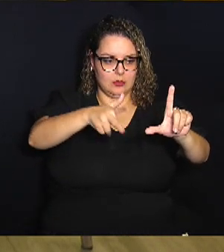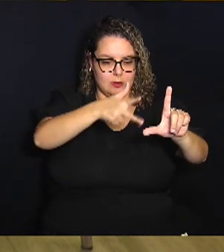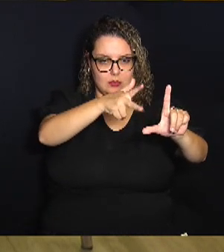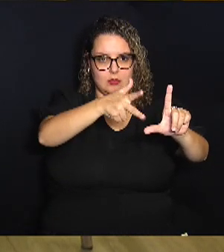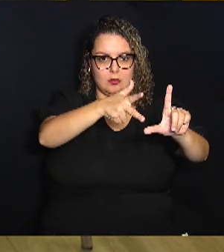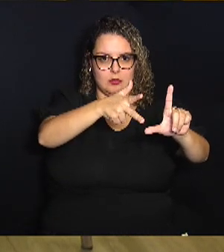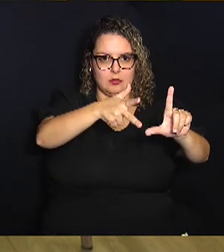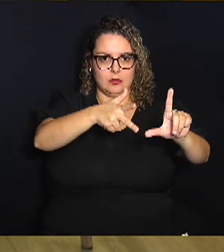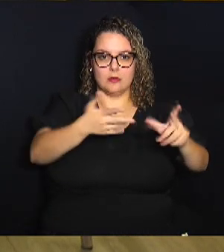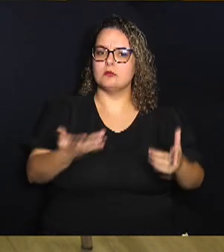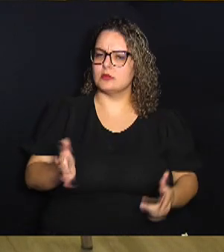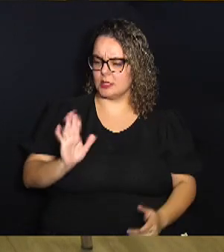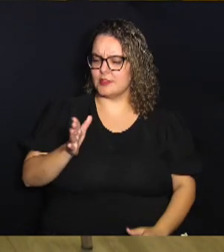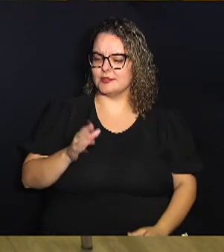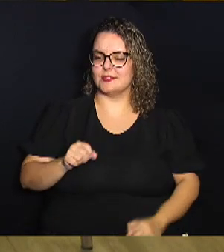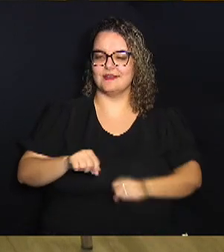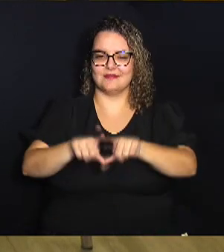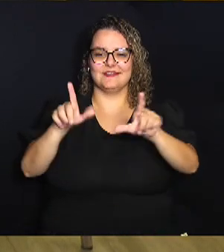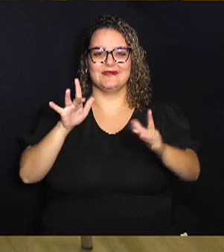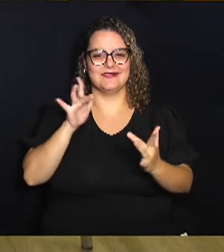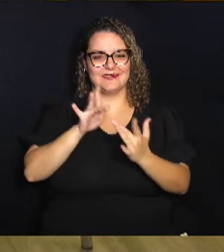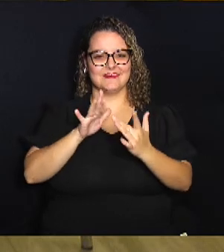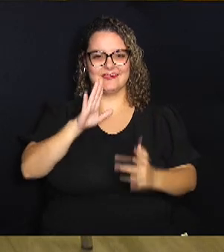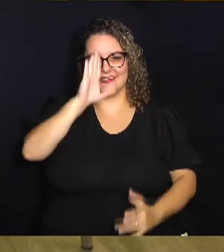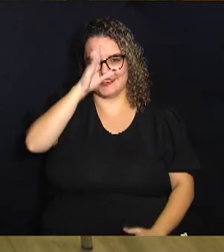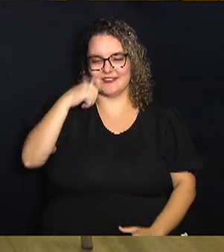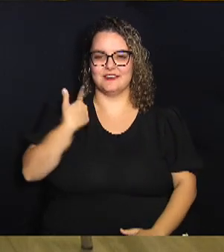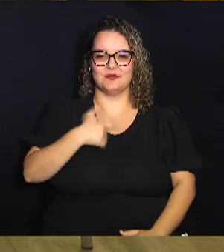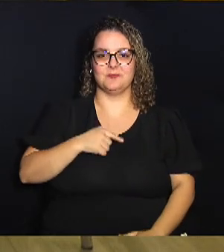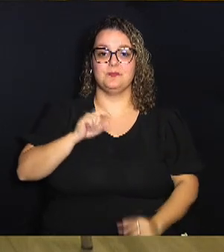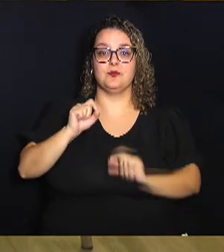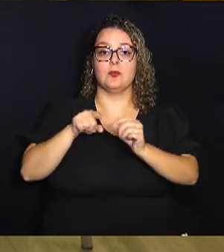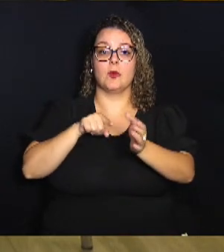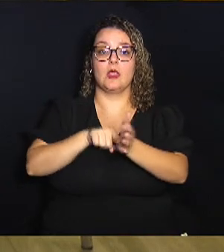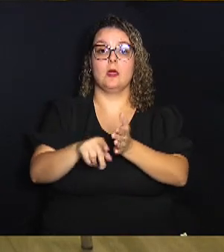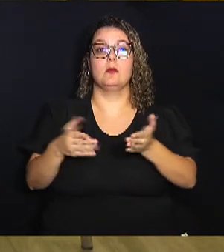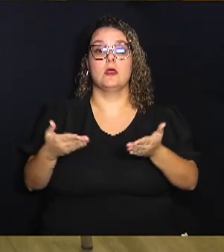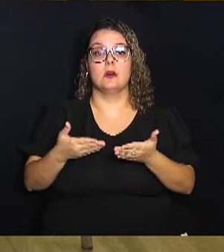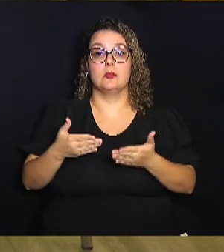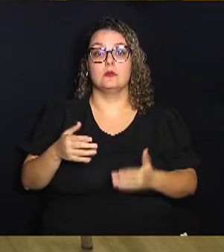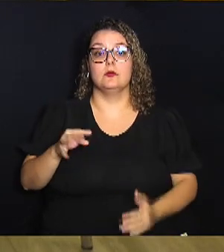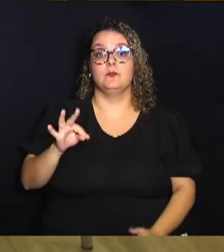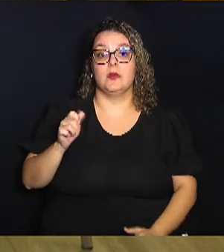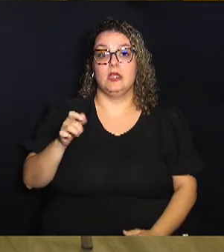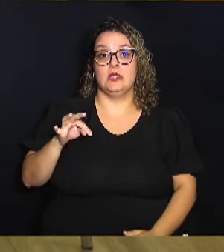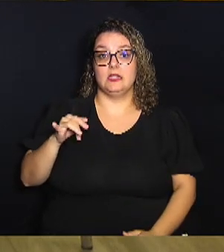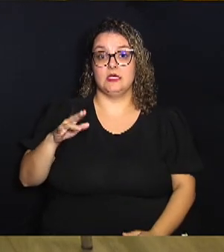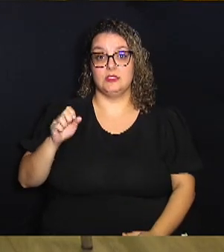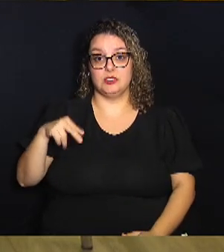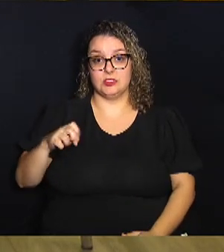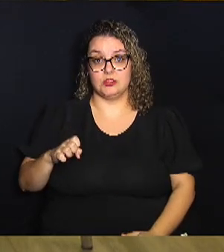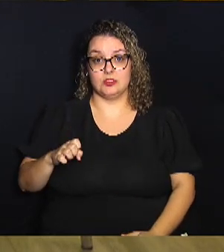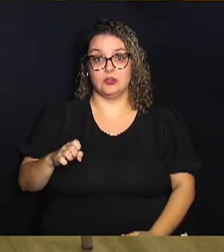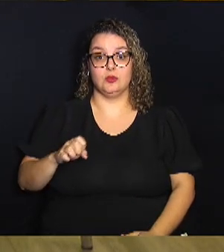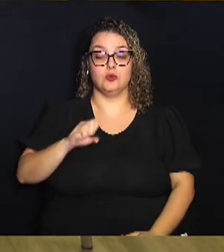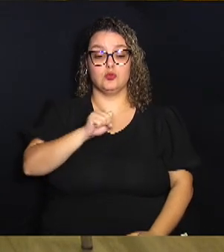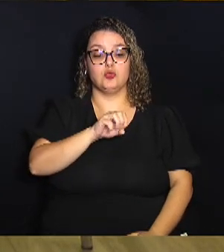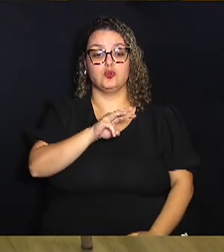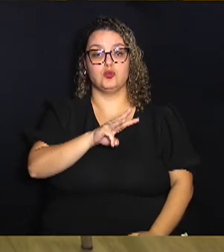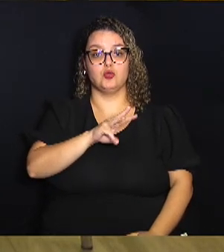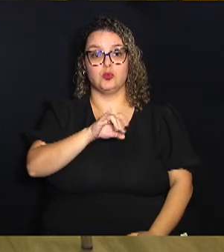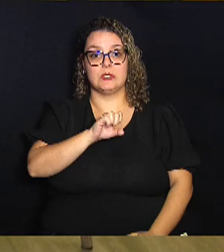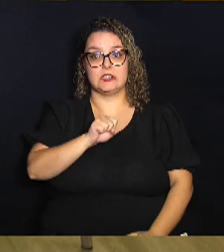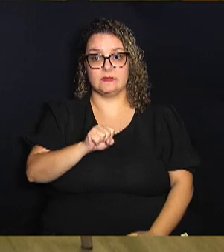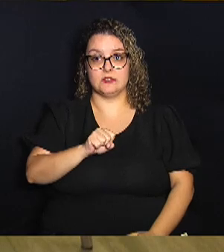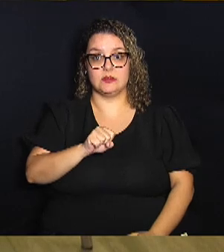aí e aí você já vai entrar em contato direto com a gente. E quem pergunta agora é a Tatiane Duarte do Swift. Ela diz,